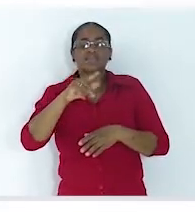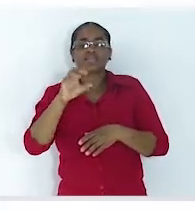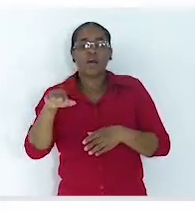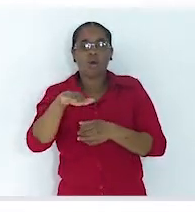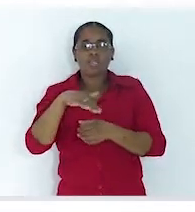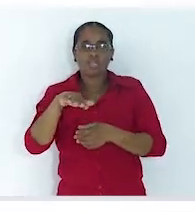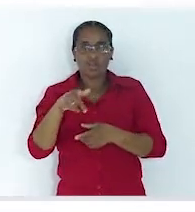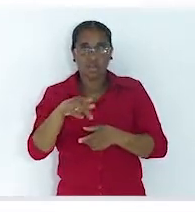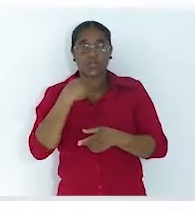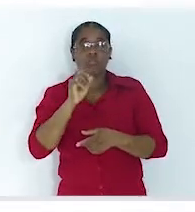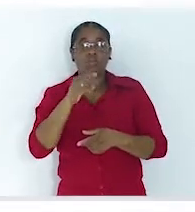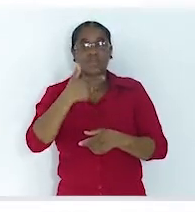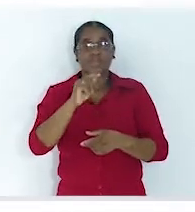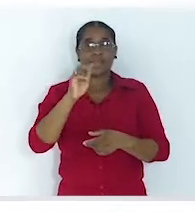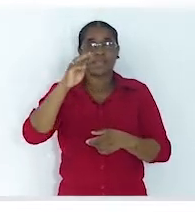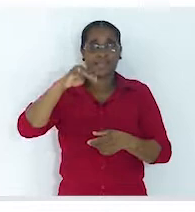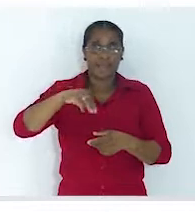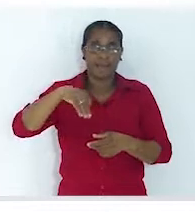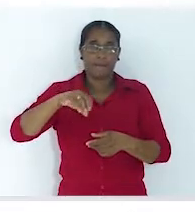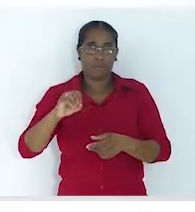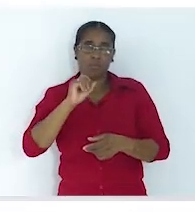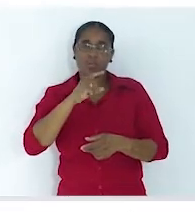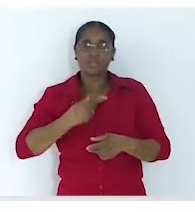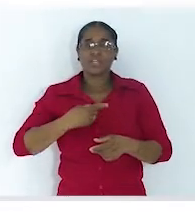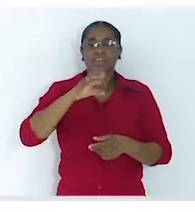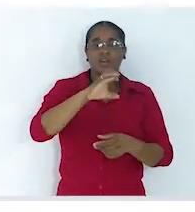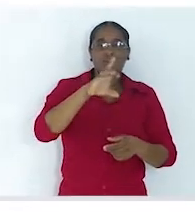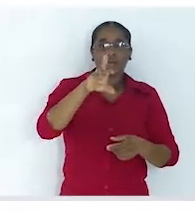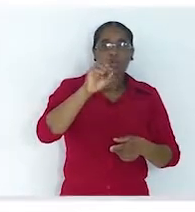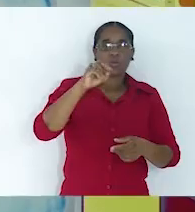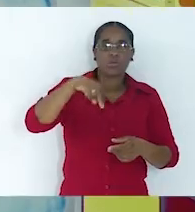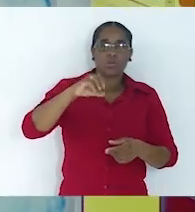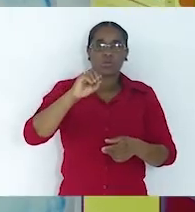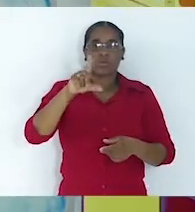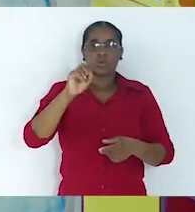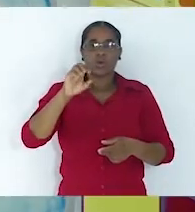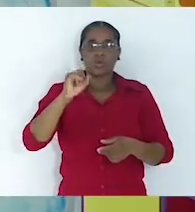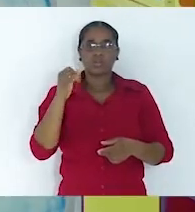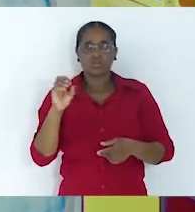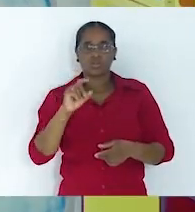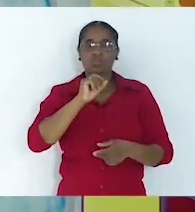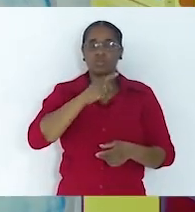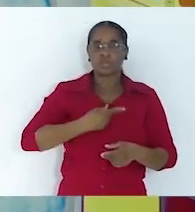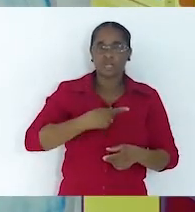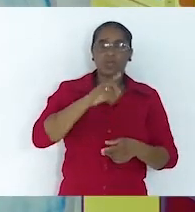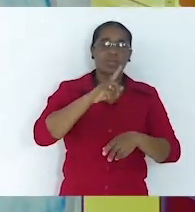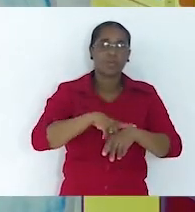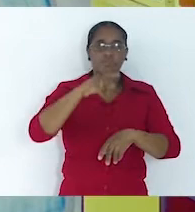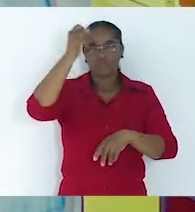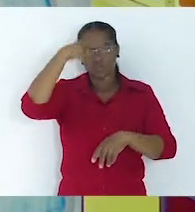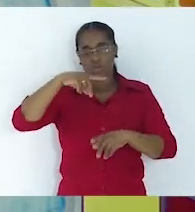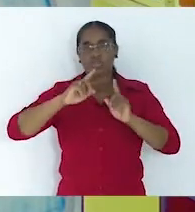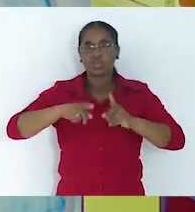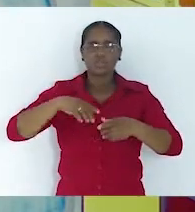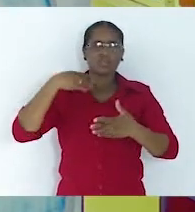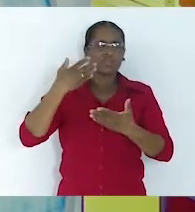de tempo. Pode ser um tempo cronológico, tu consegues cronometrar. Pode ser o tempo da história, do início ao fim,